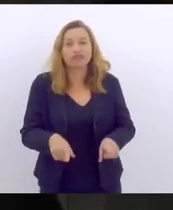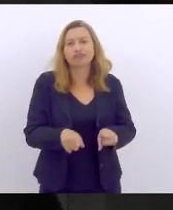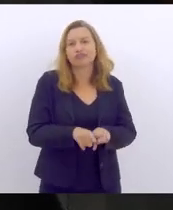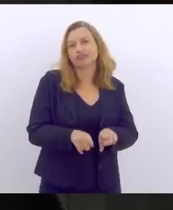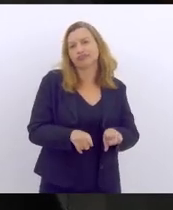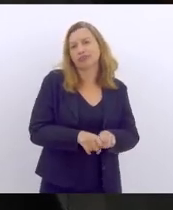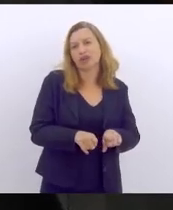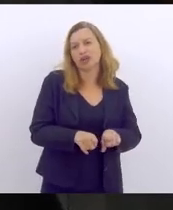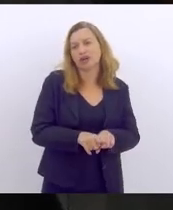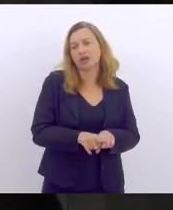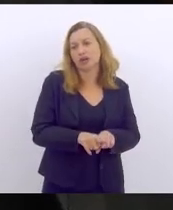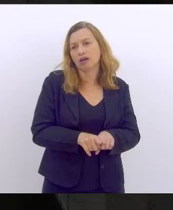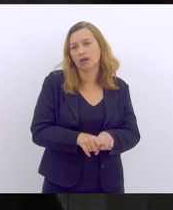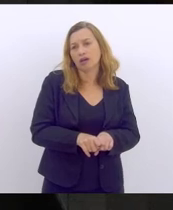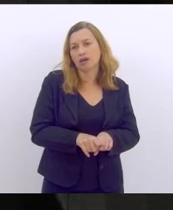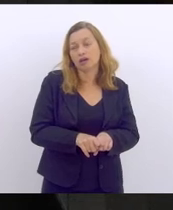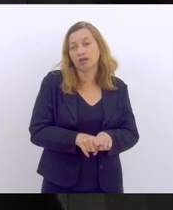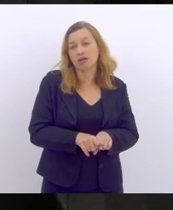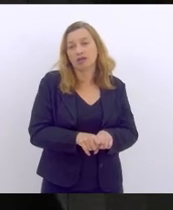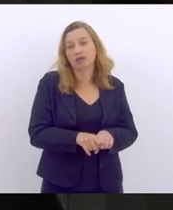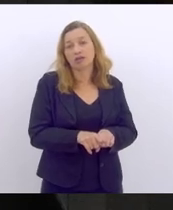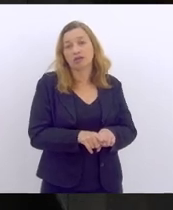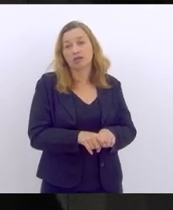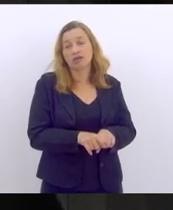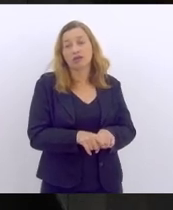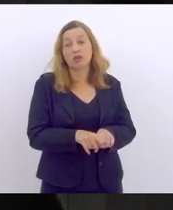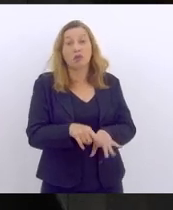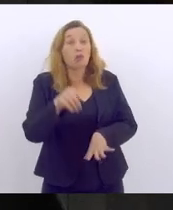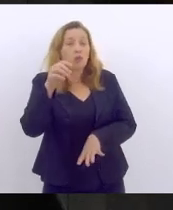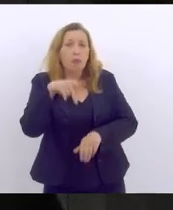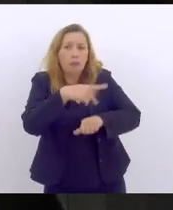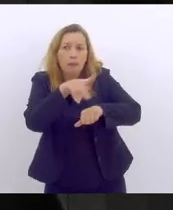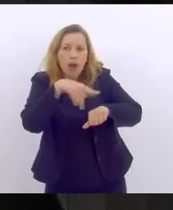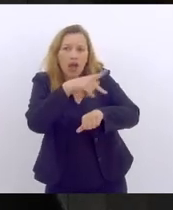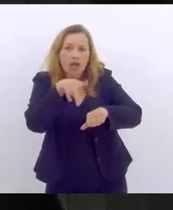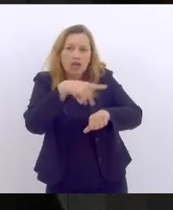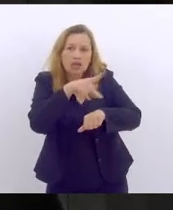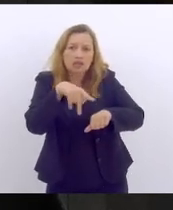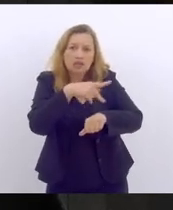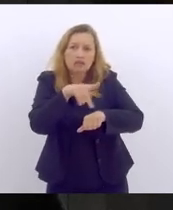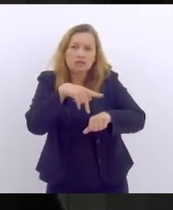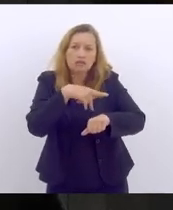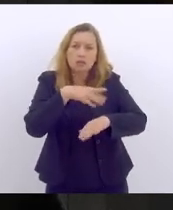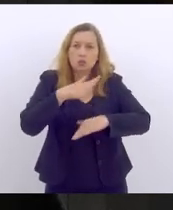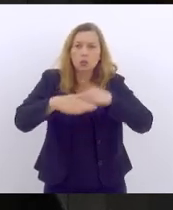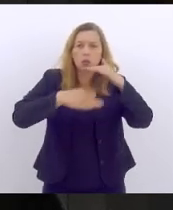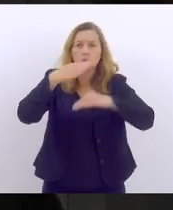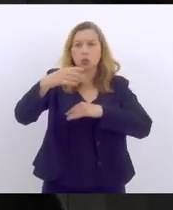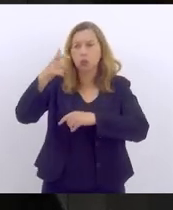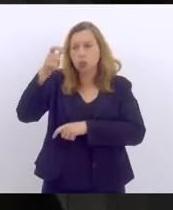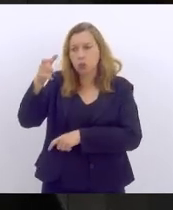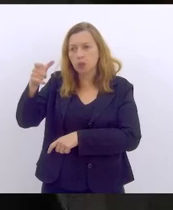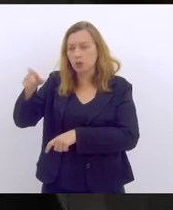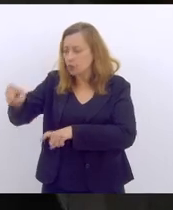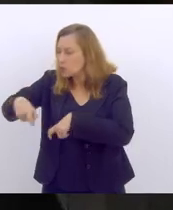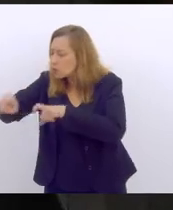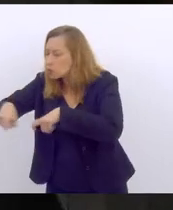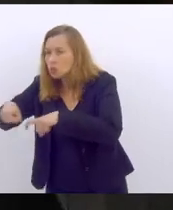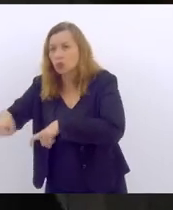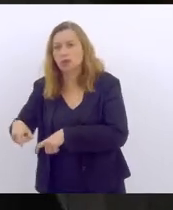tempo a abundância de um país que é uma potência agrária Talvez não haja